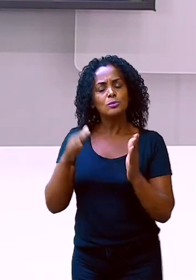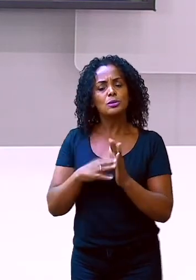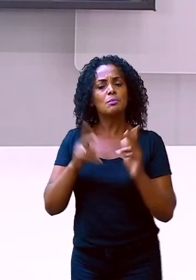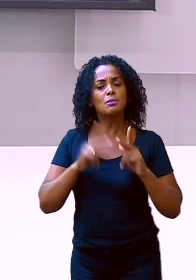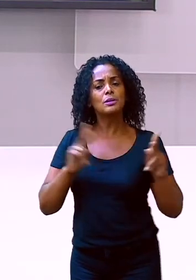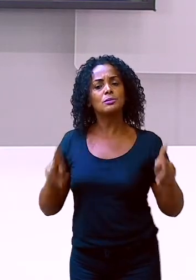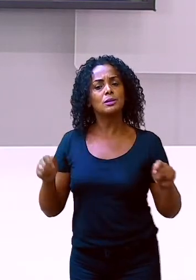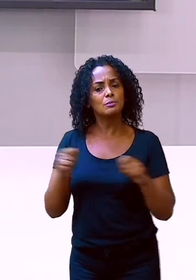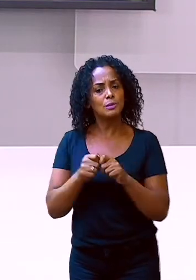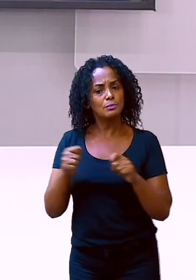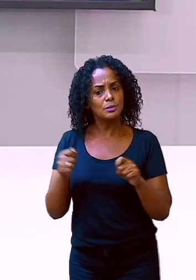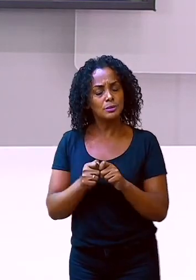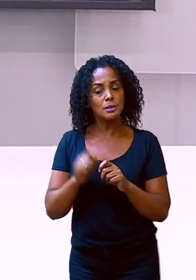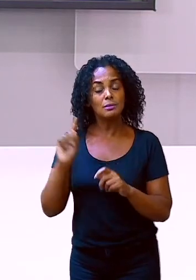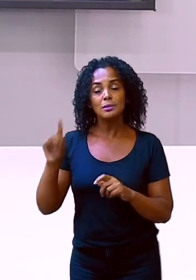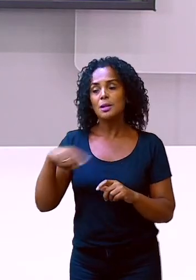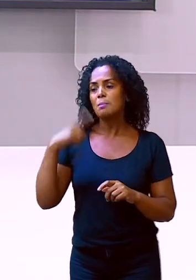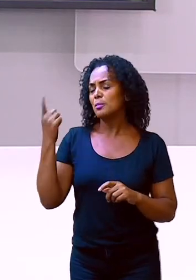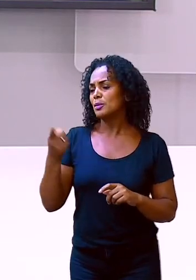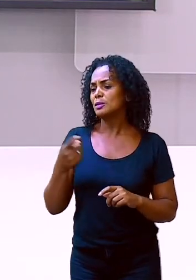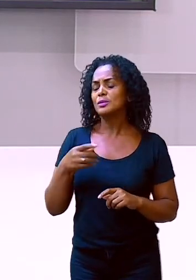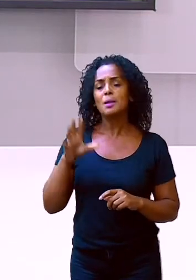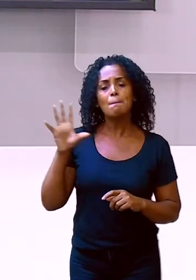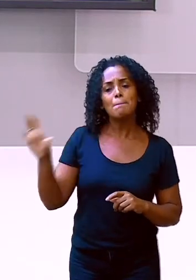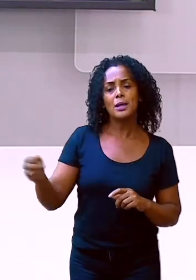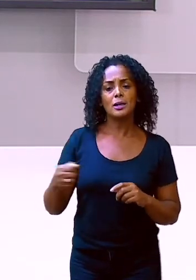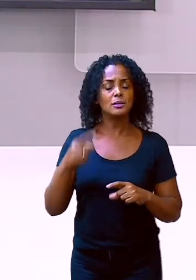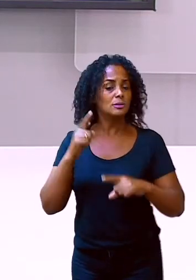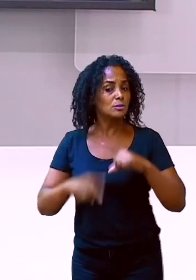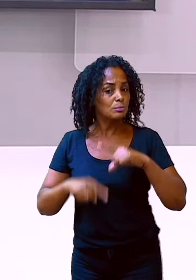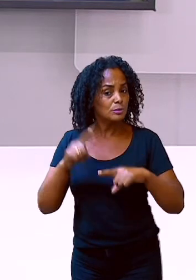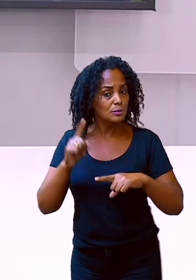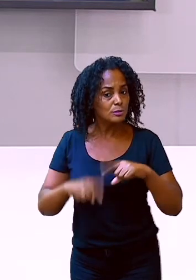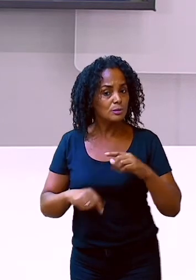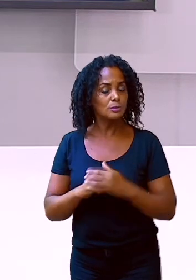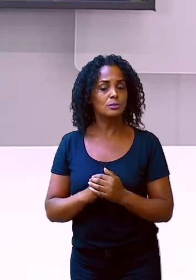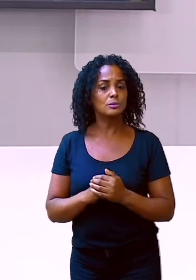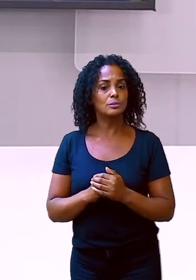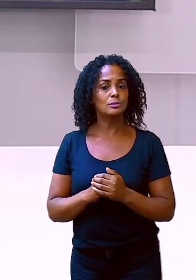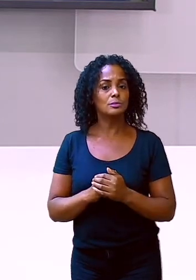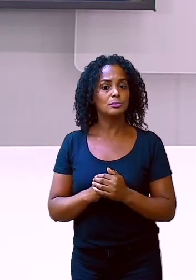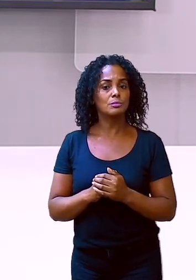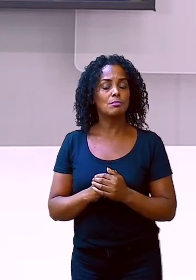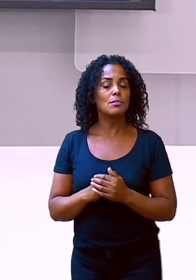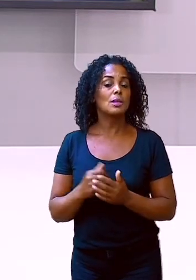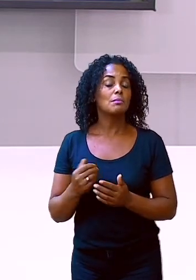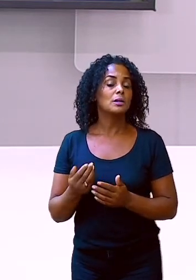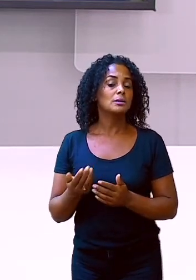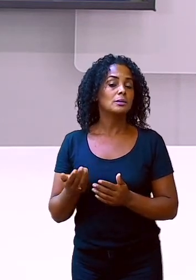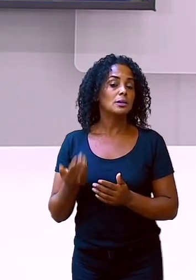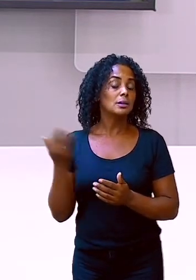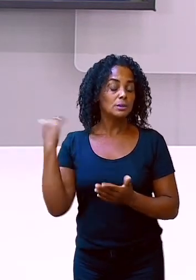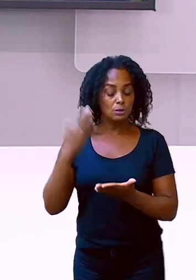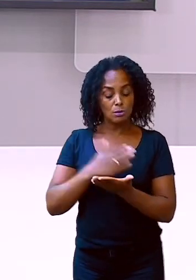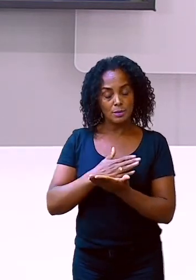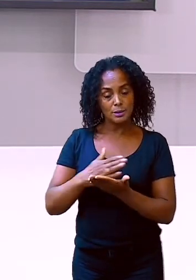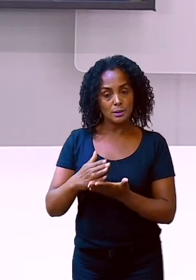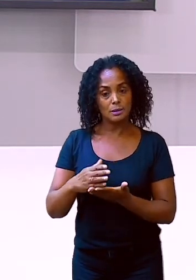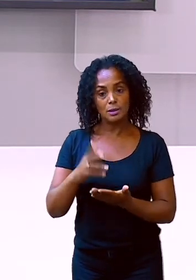você providencia o material. Mas eu quero deixar um recadinho para vocês antes da gente começar a